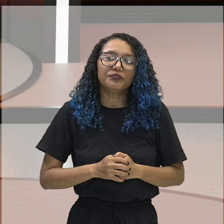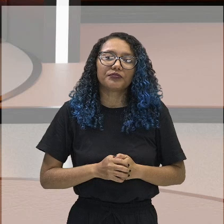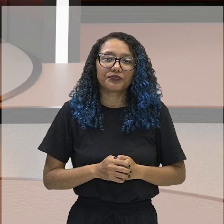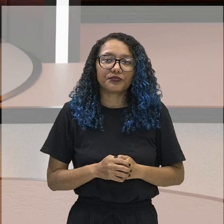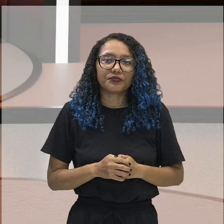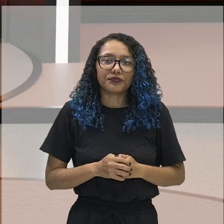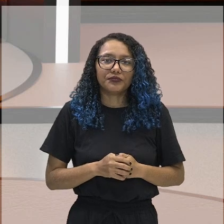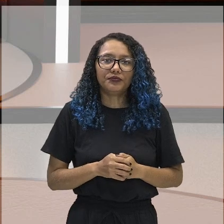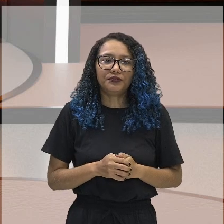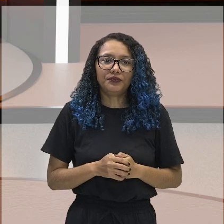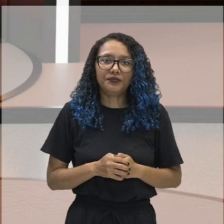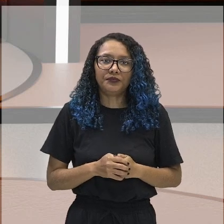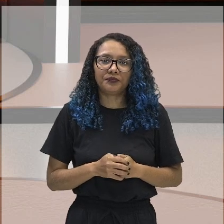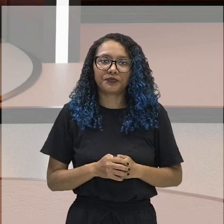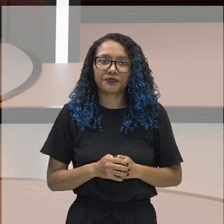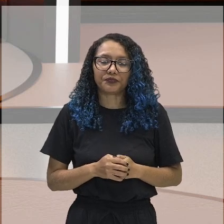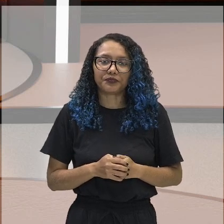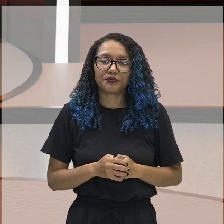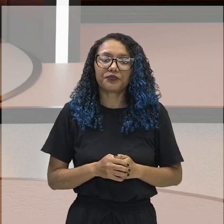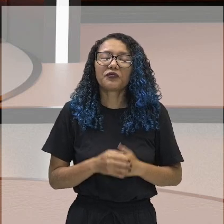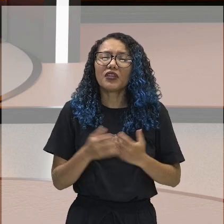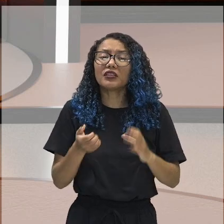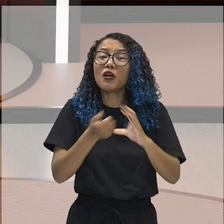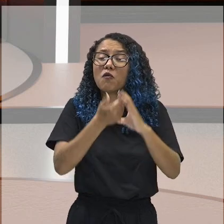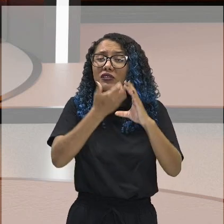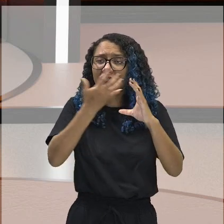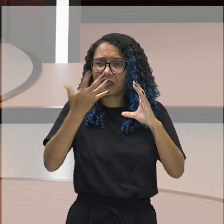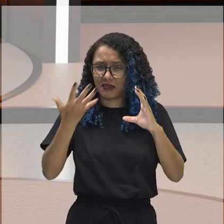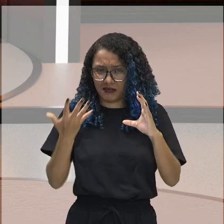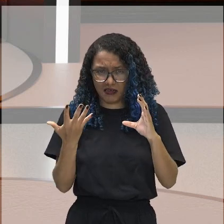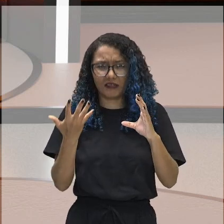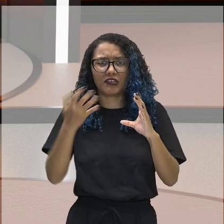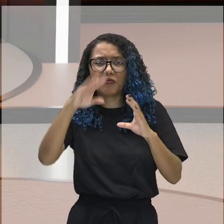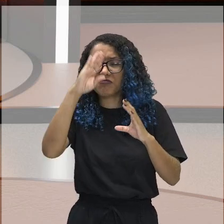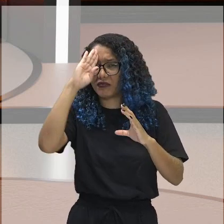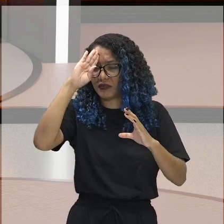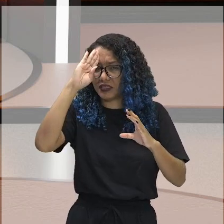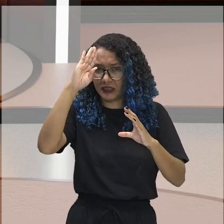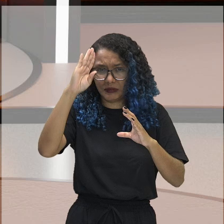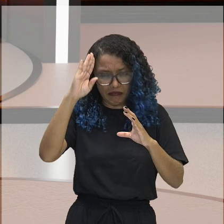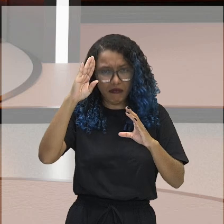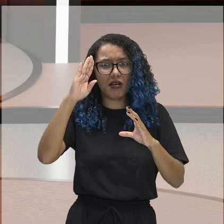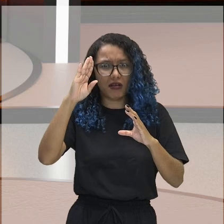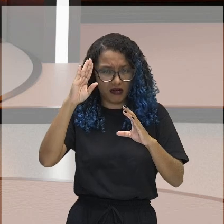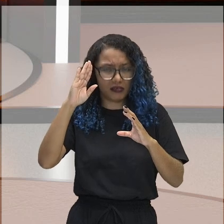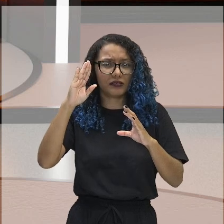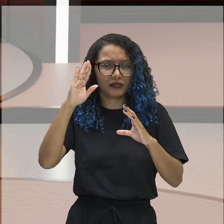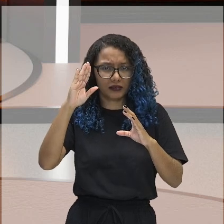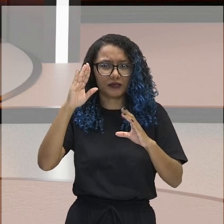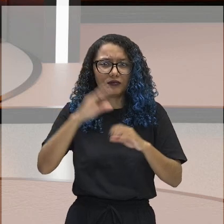só, quais são, então, as características, né, que vão estar ali muito